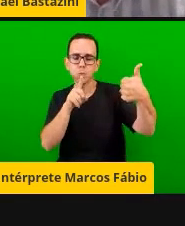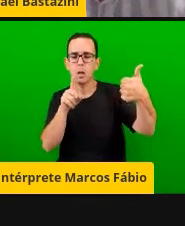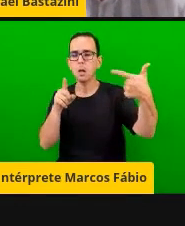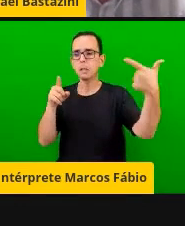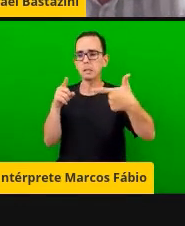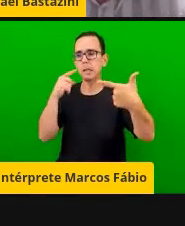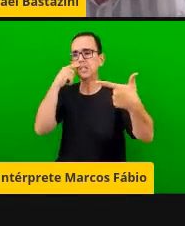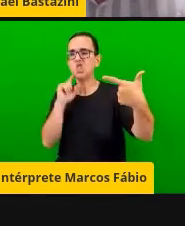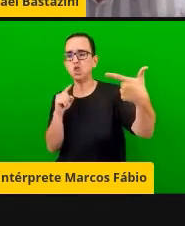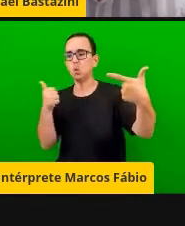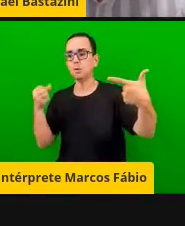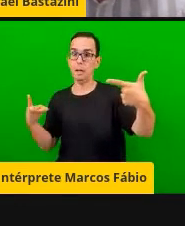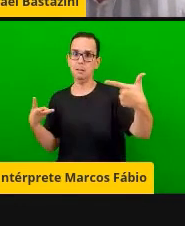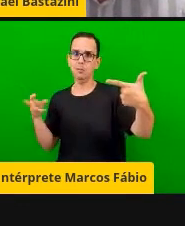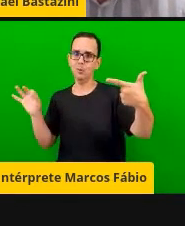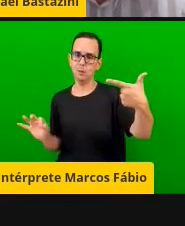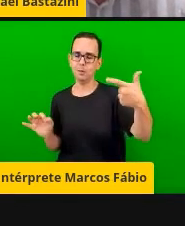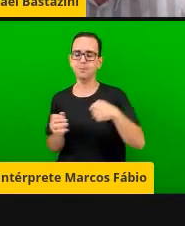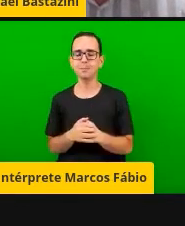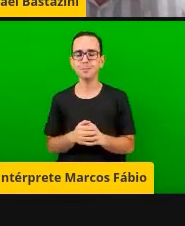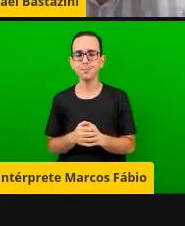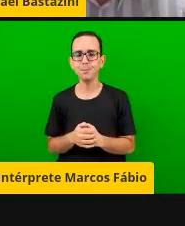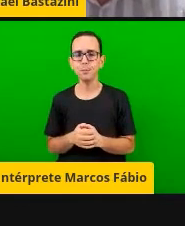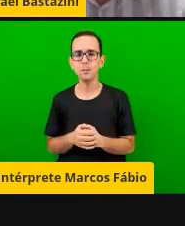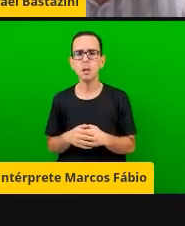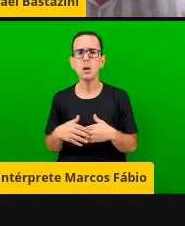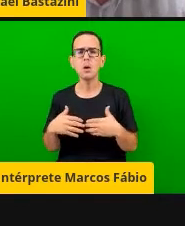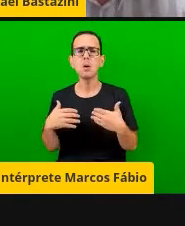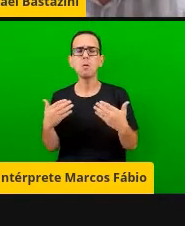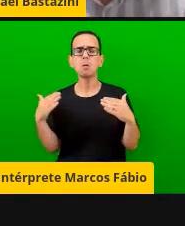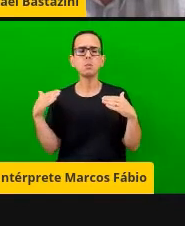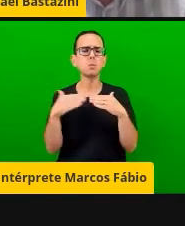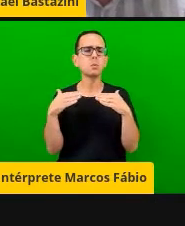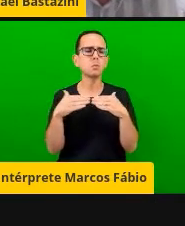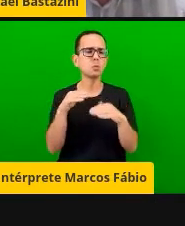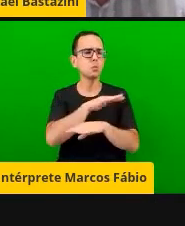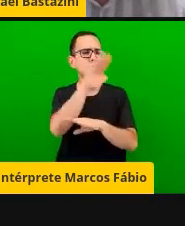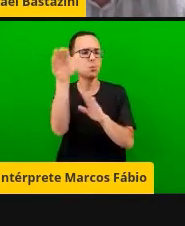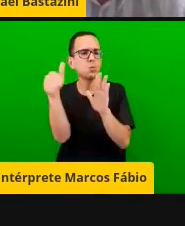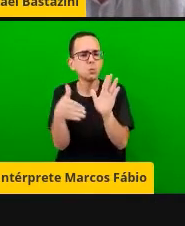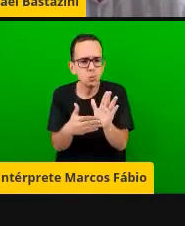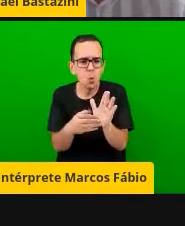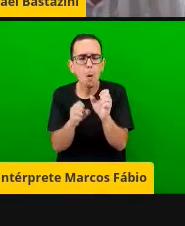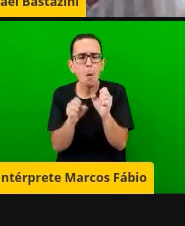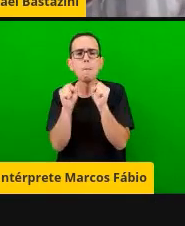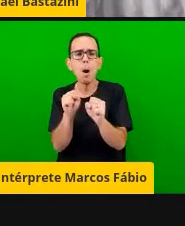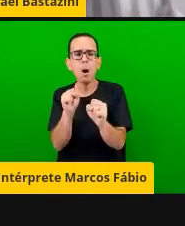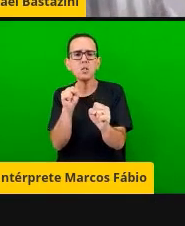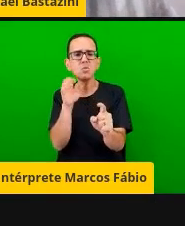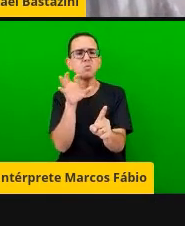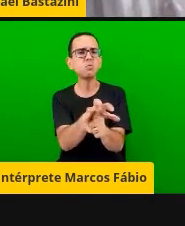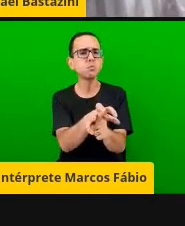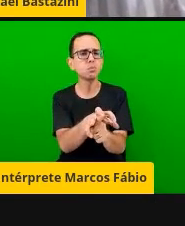Bom, quando que essa hegemonia total começa a ser ameaçada? Então, aí eu